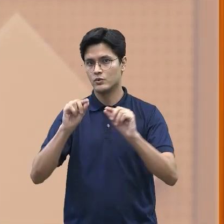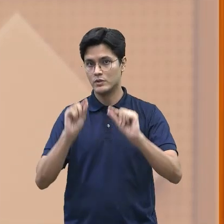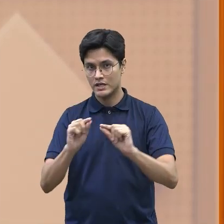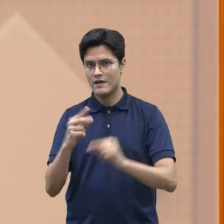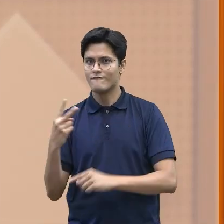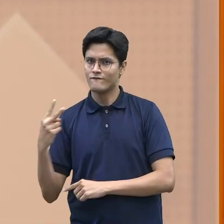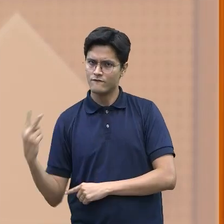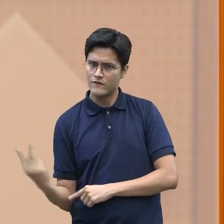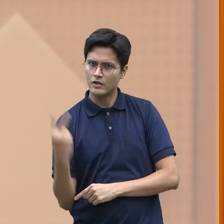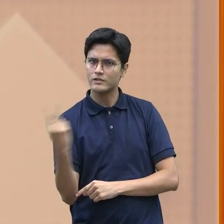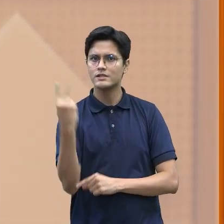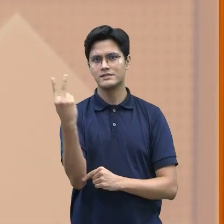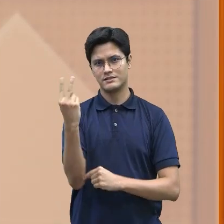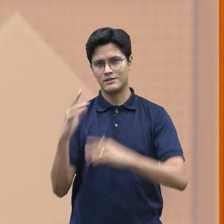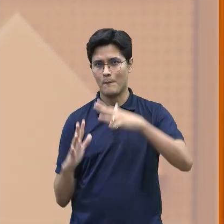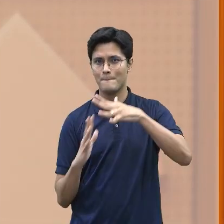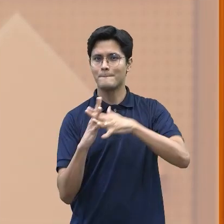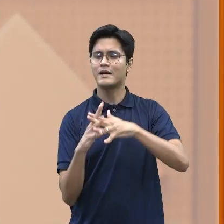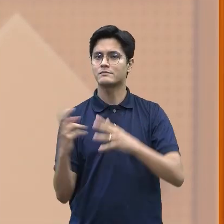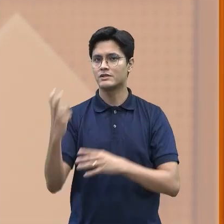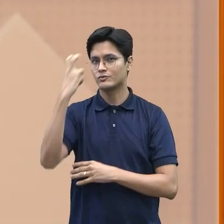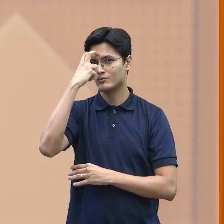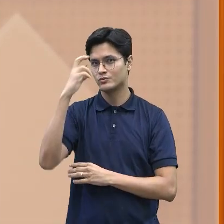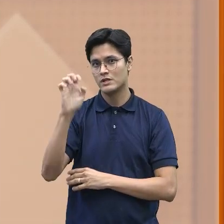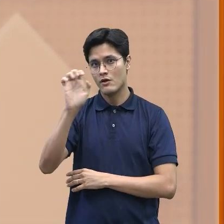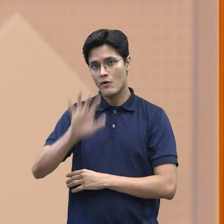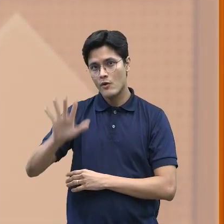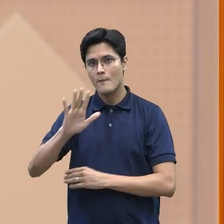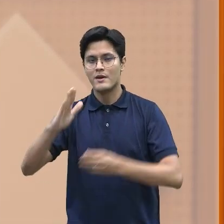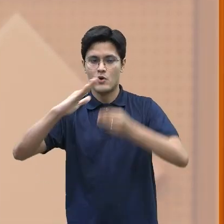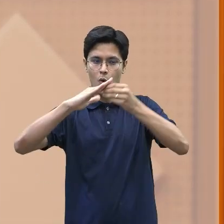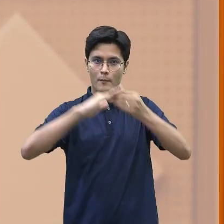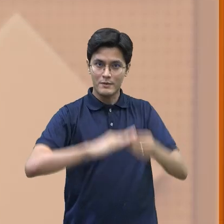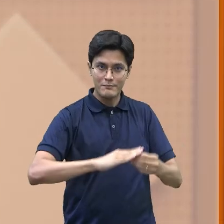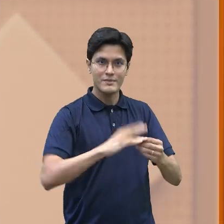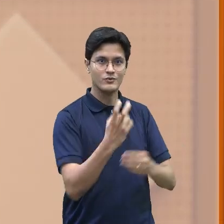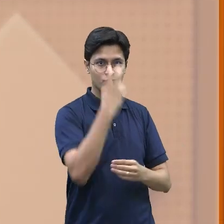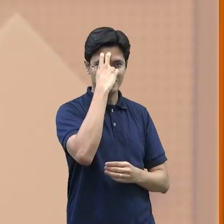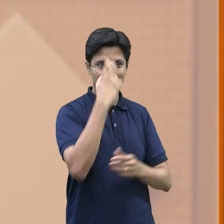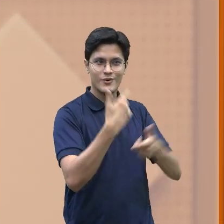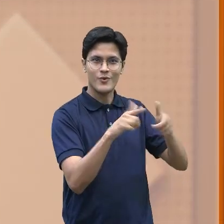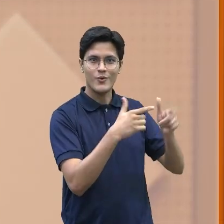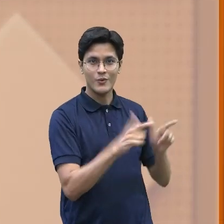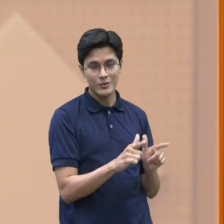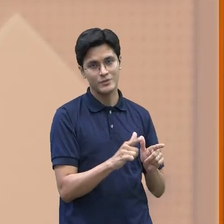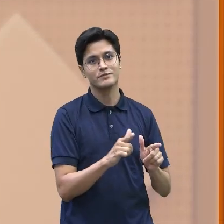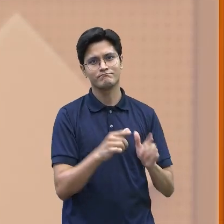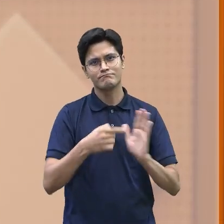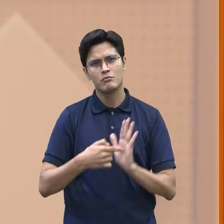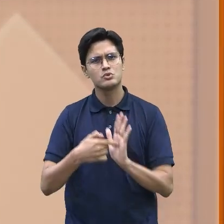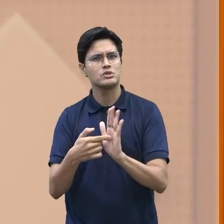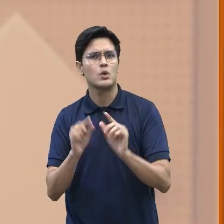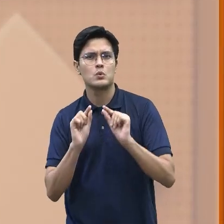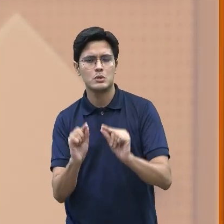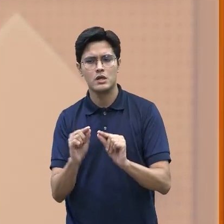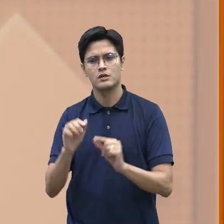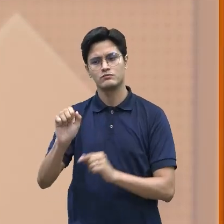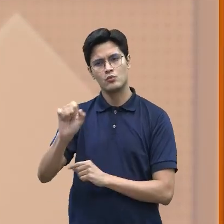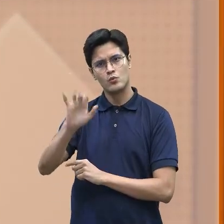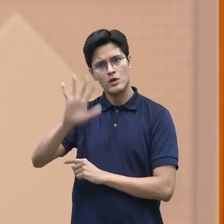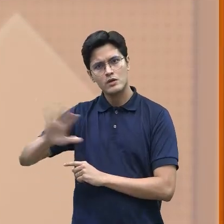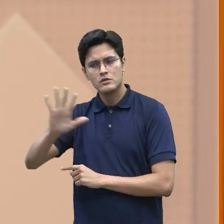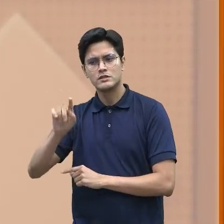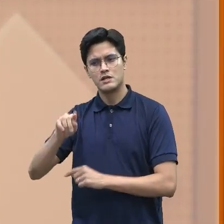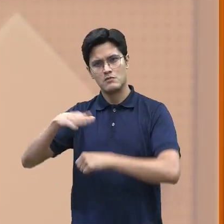europeia em detrimento das outras culturas para mostrar que os europeus eram melhores, eram mais civilizados e que